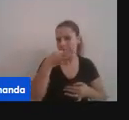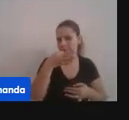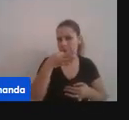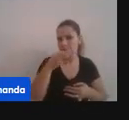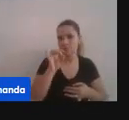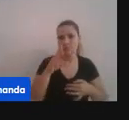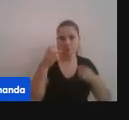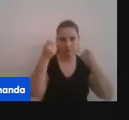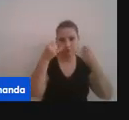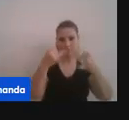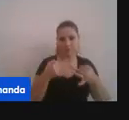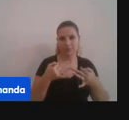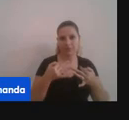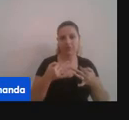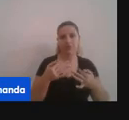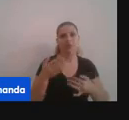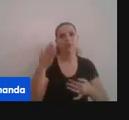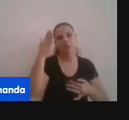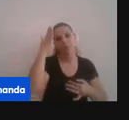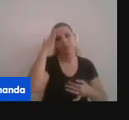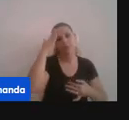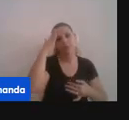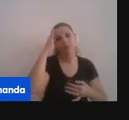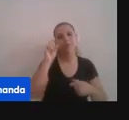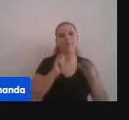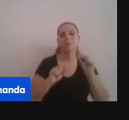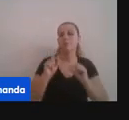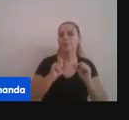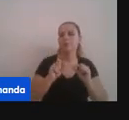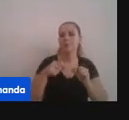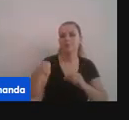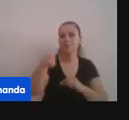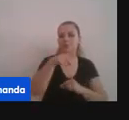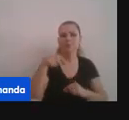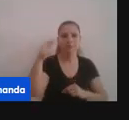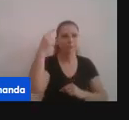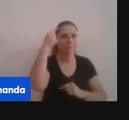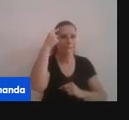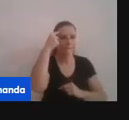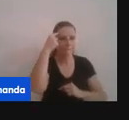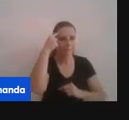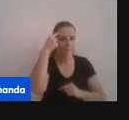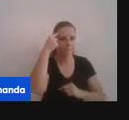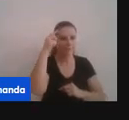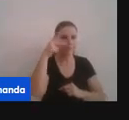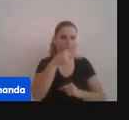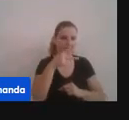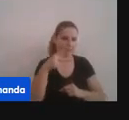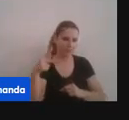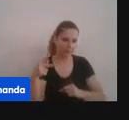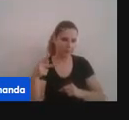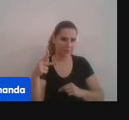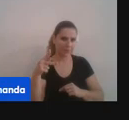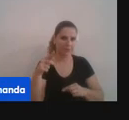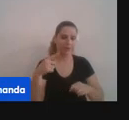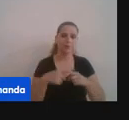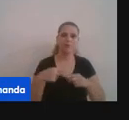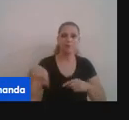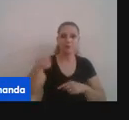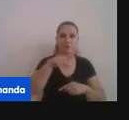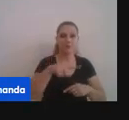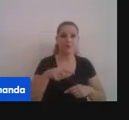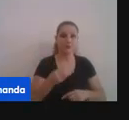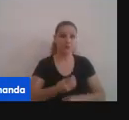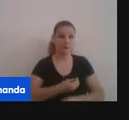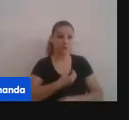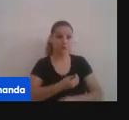E eu quero saber o que vocês têm a dizer sobre isso, porque vocês são os sujeitos dessa escola, são as pessoas que